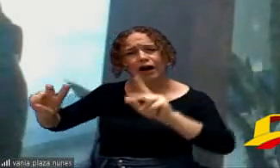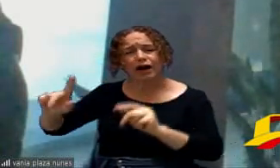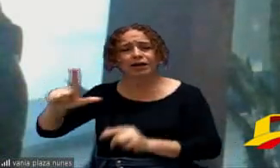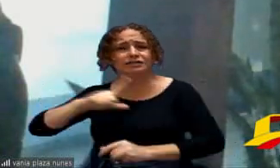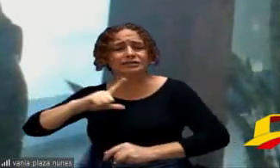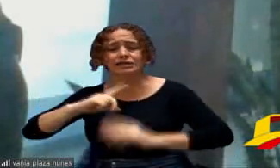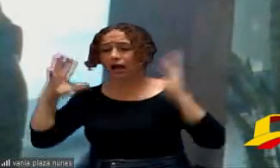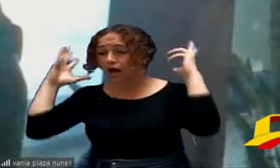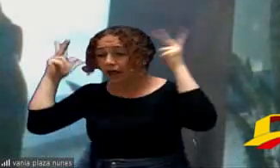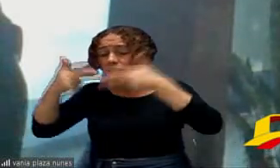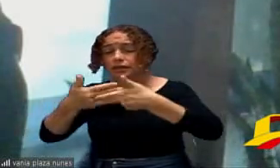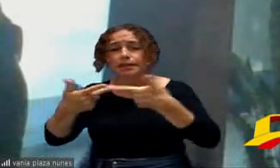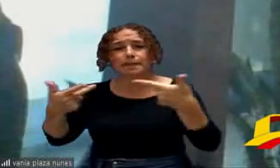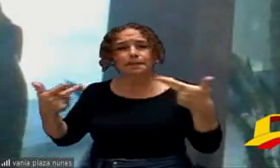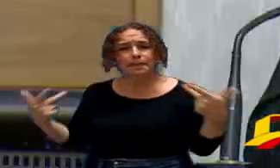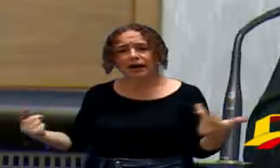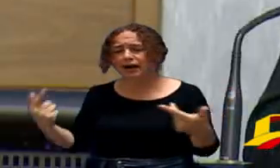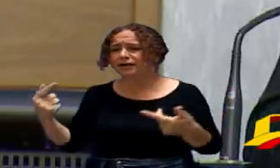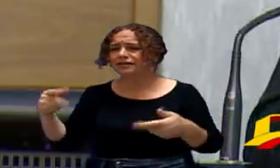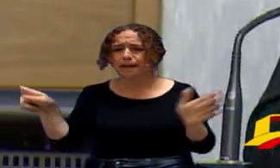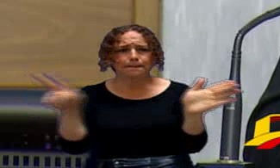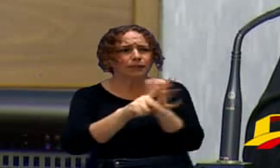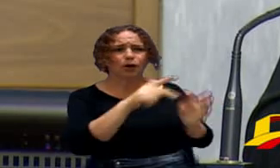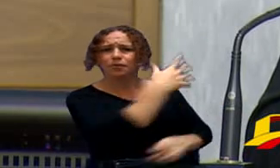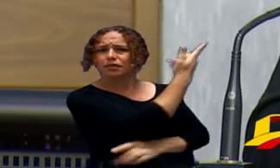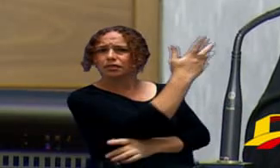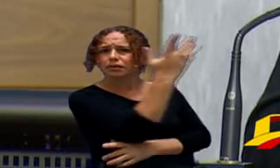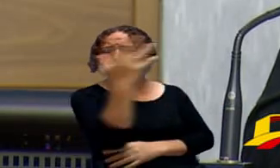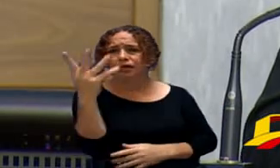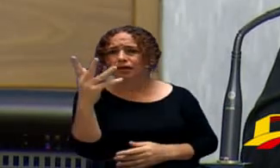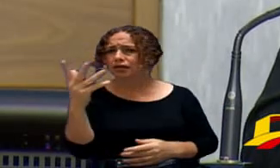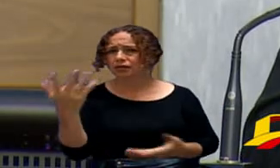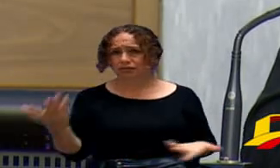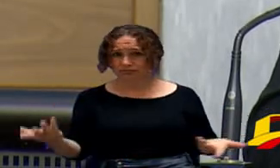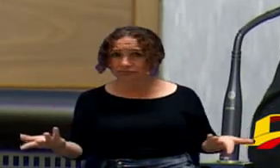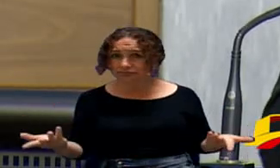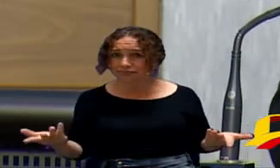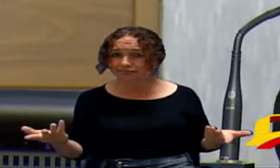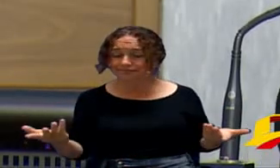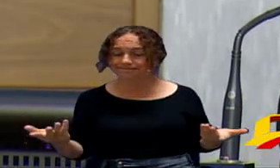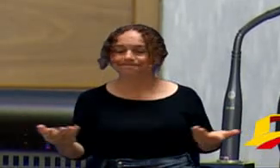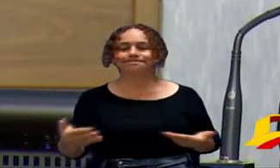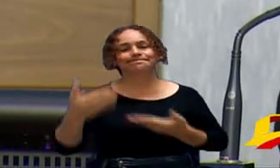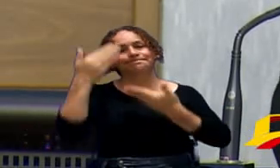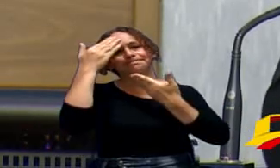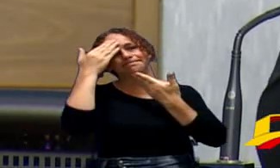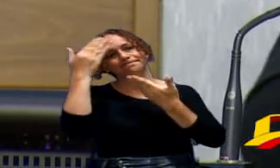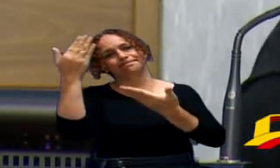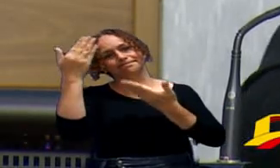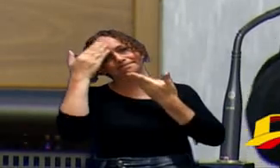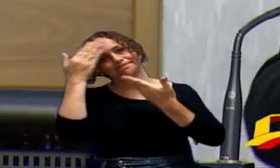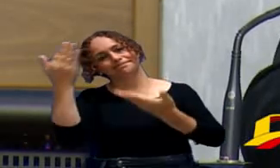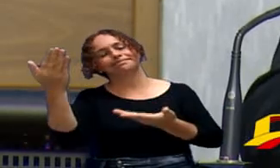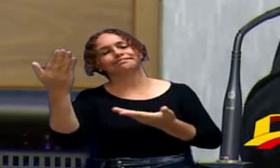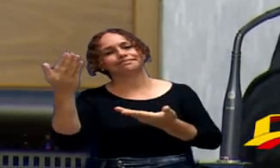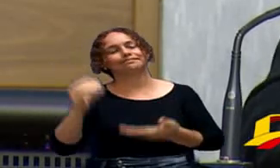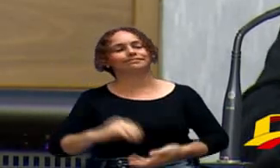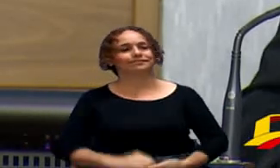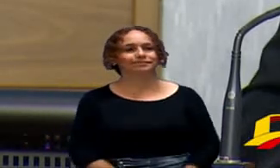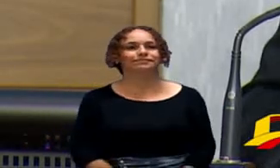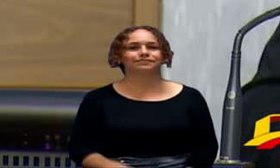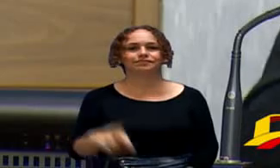fauna? Obrigado pela gentileza. Só terminar. Obrigado mais uma vez. Renato